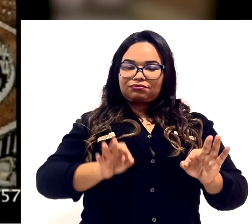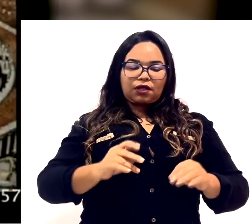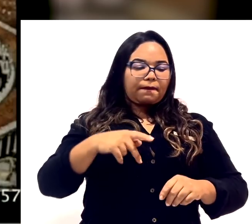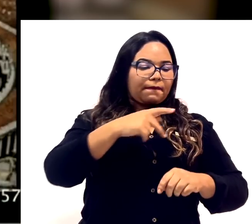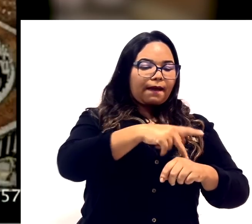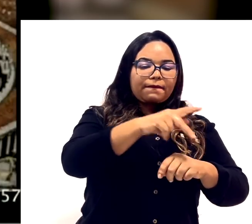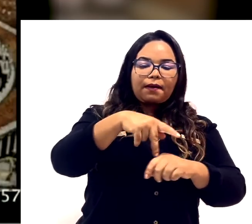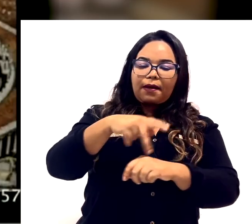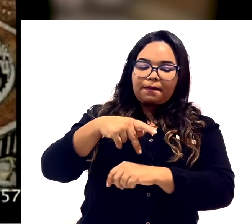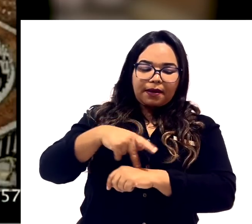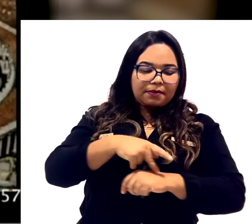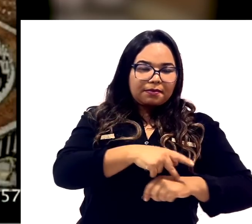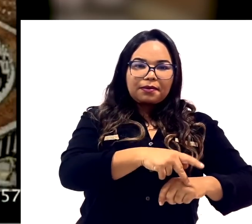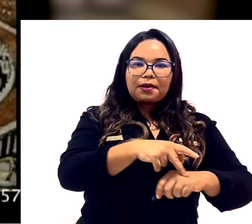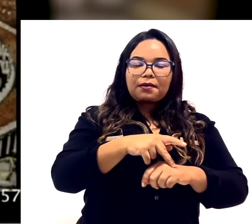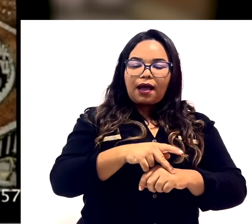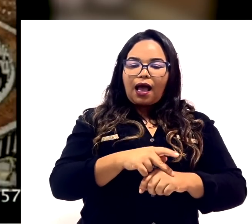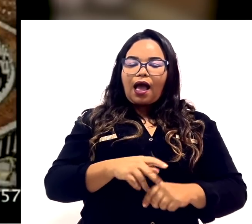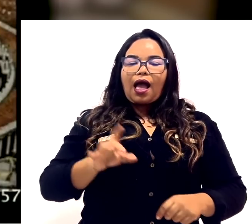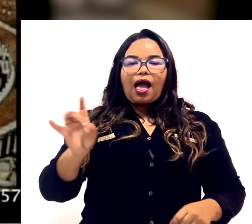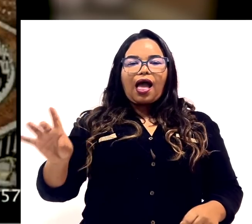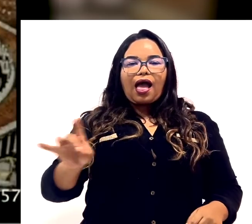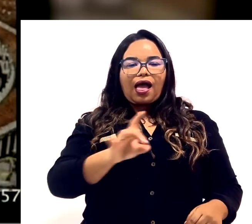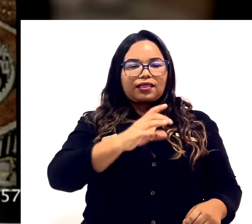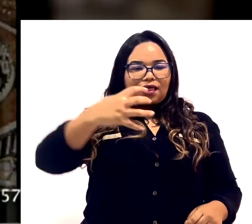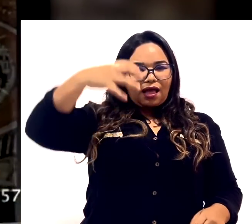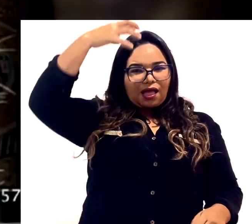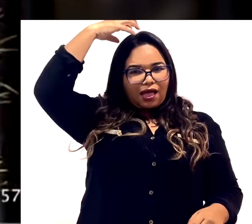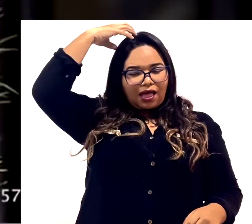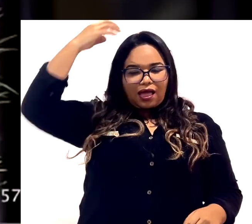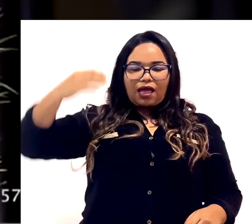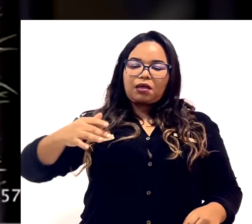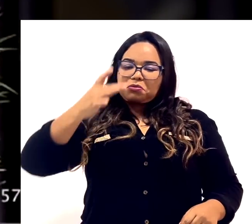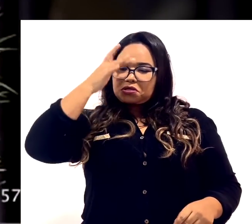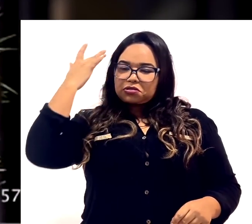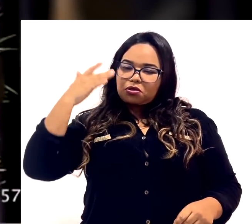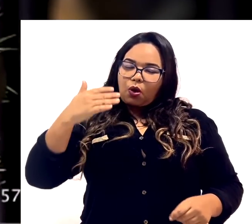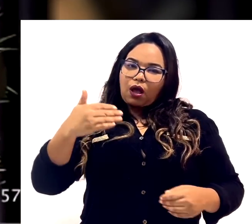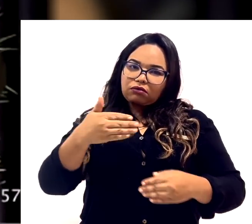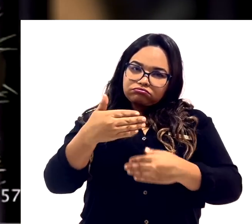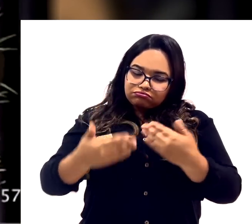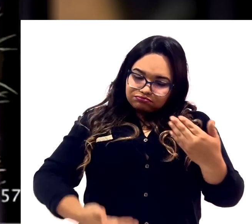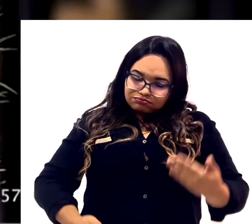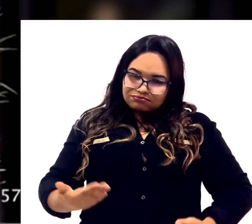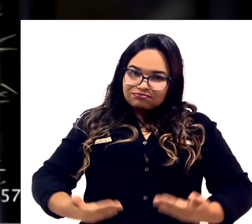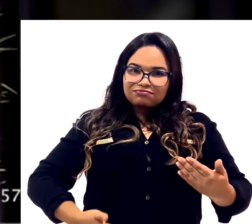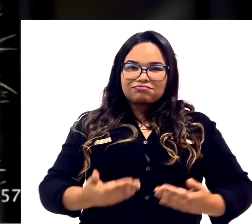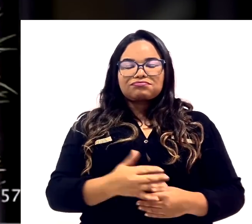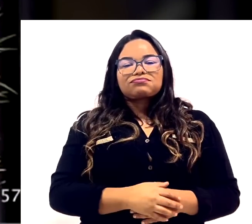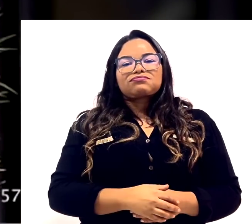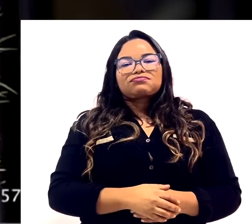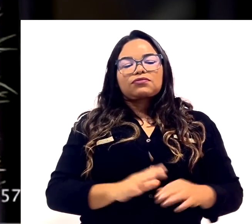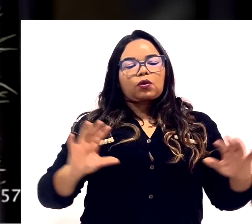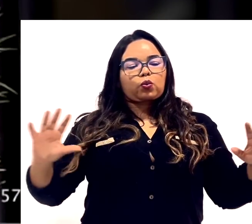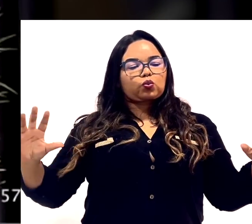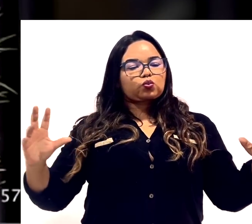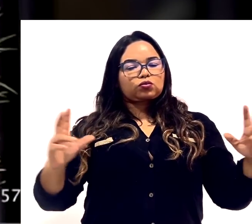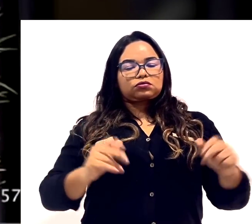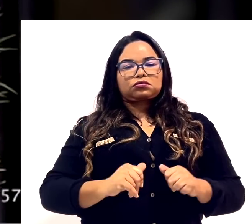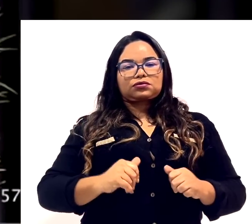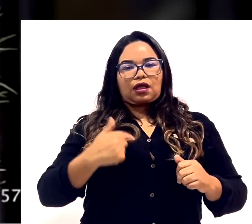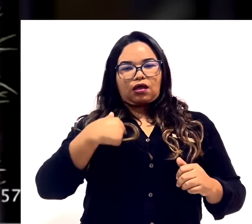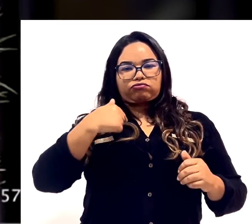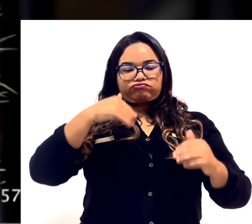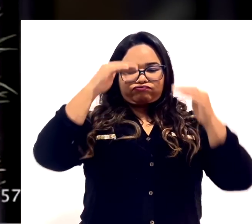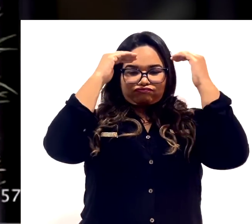nação e nação, povo e príncipe, soberanos e súditos. Cardeal Henry Manning, em O Poder Temporal do Vigário de Cristo.